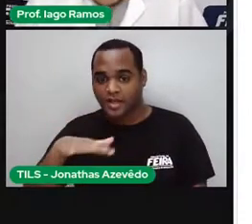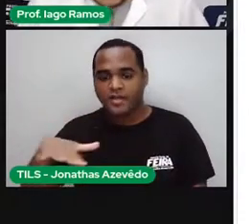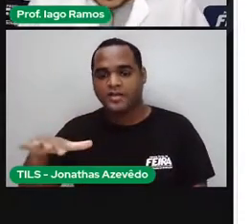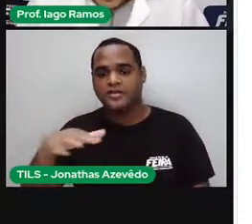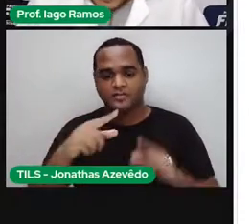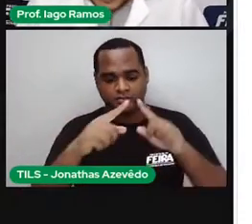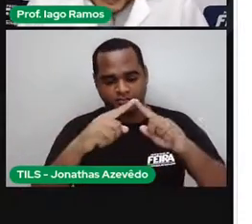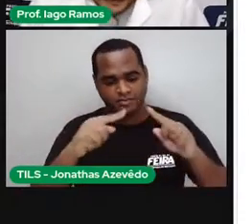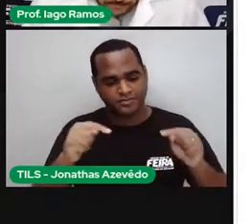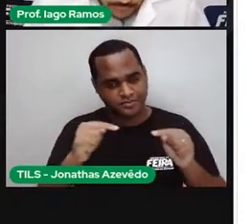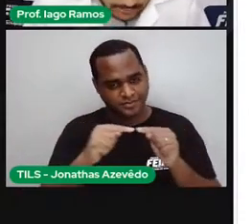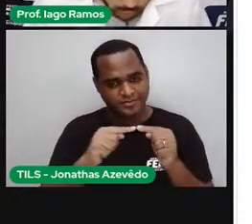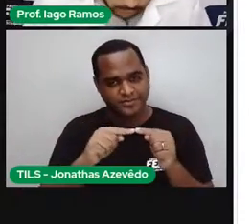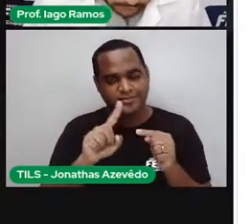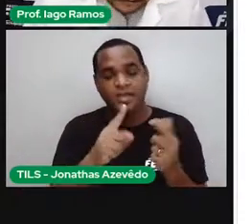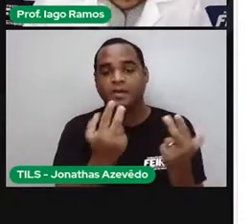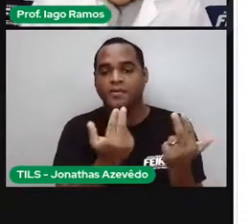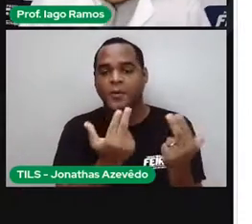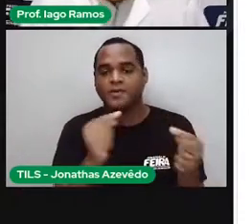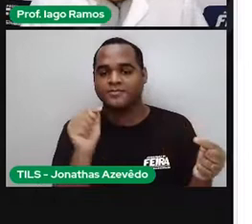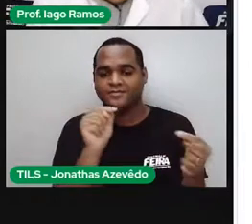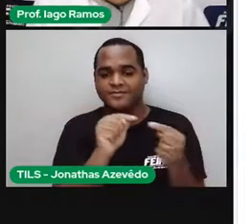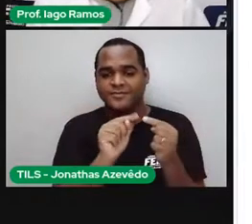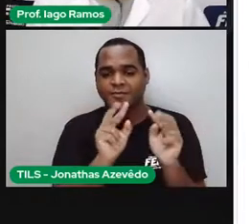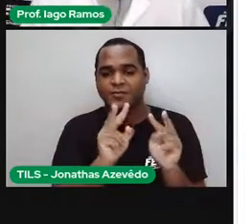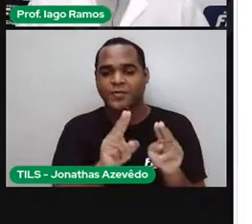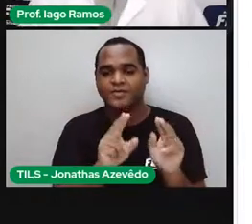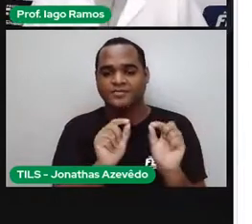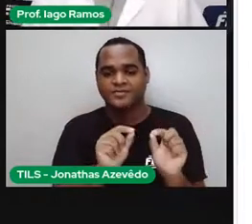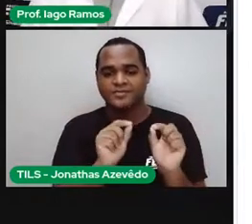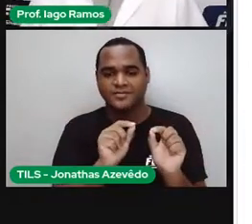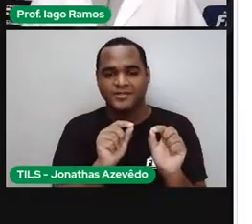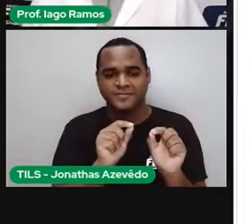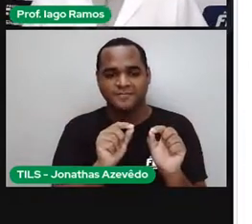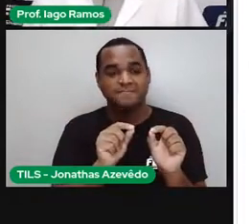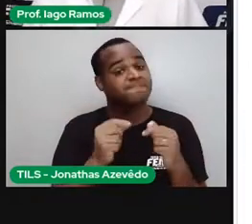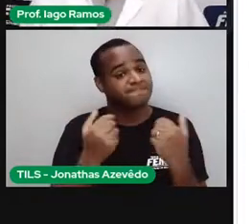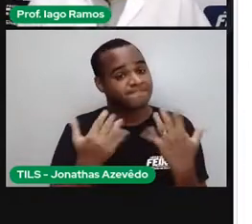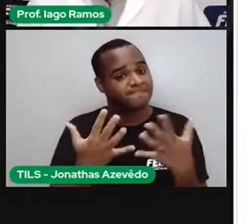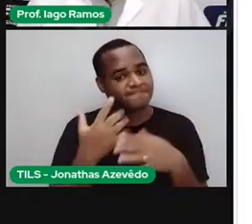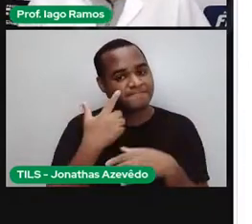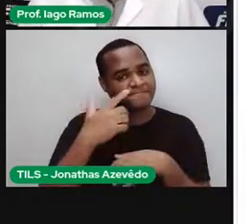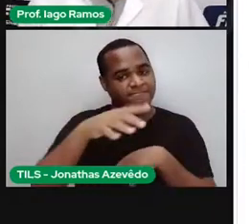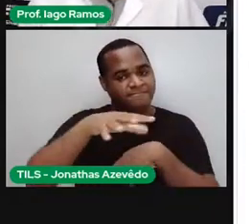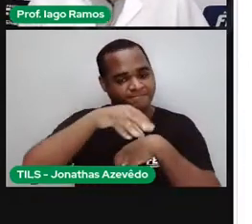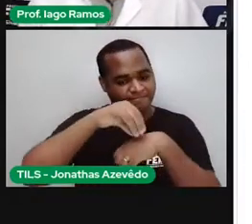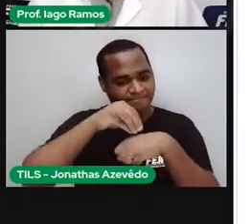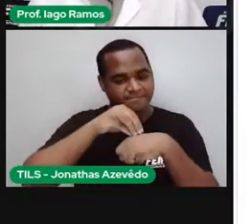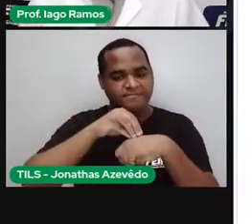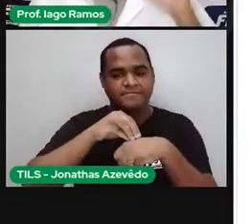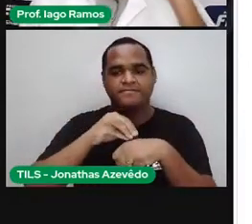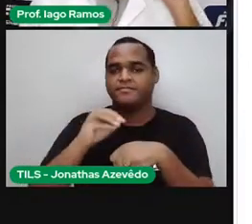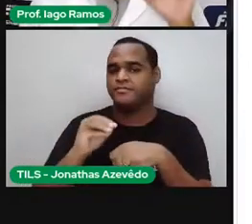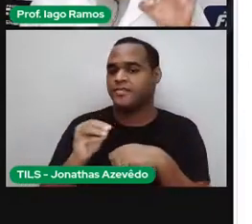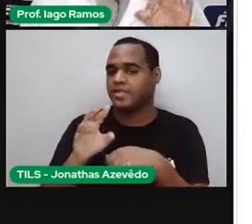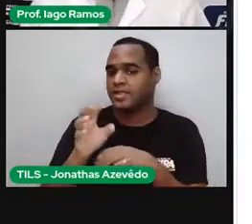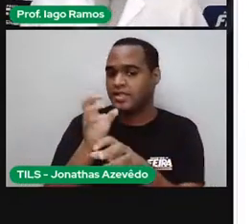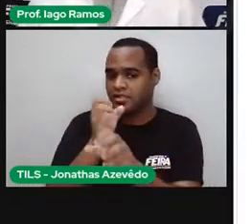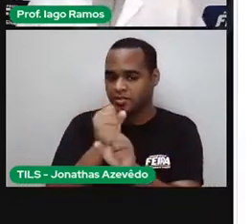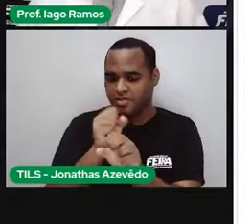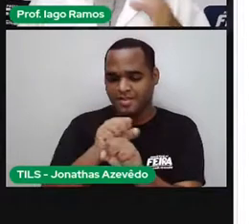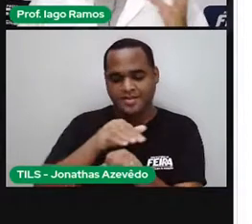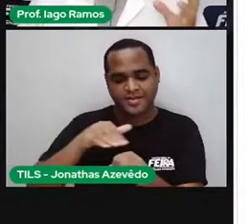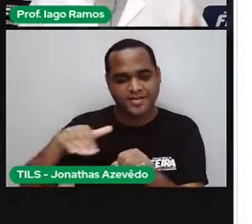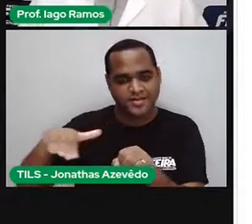vai ser igual vai ser igual você vai pegar o valor da